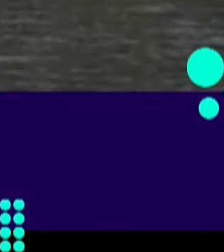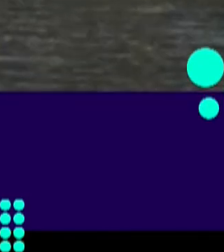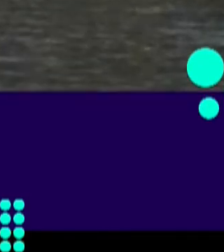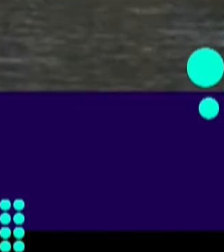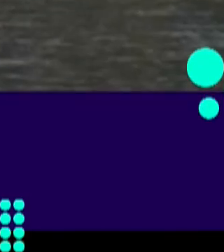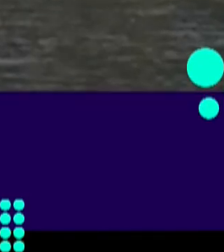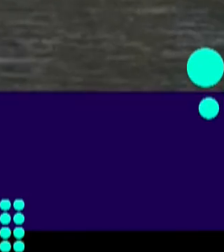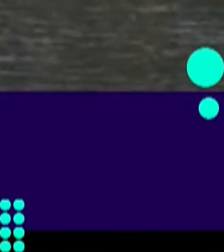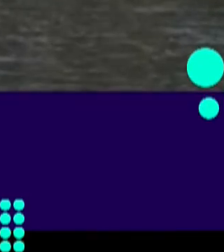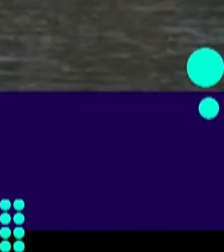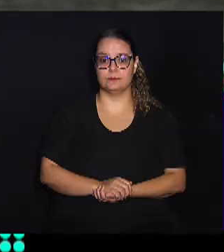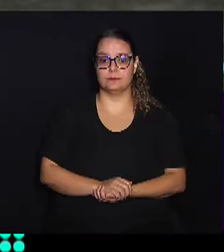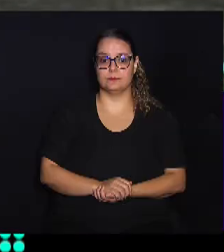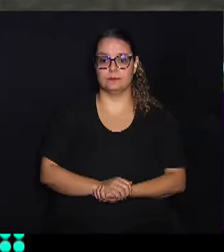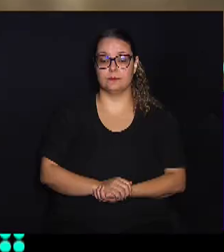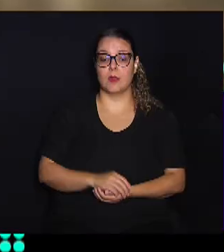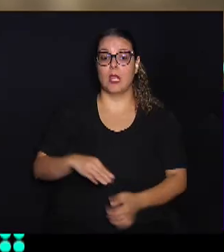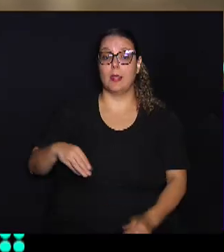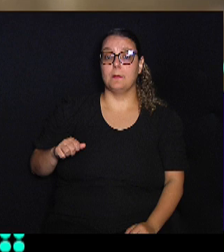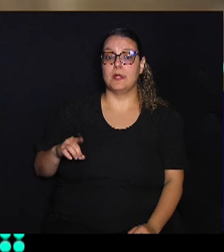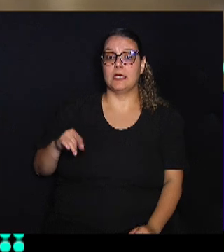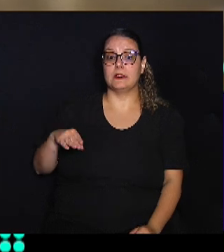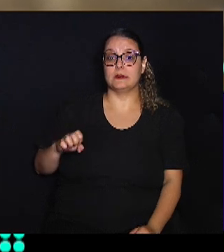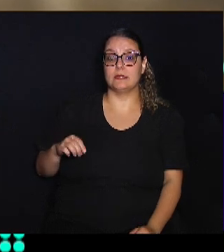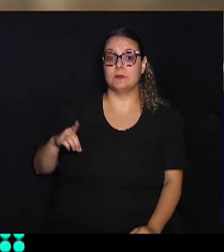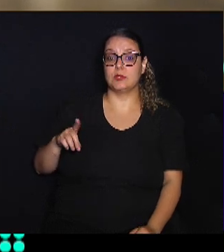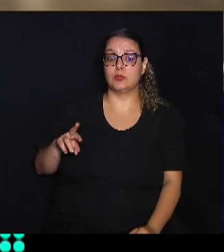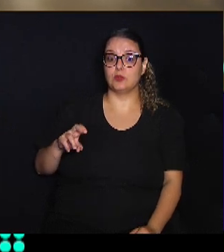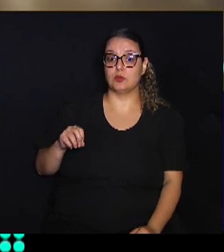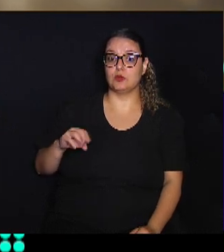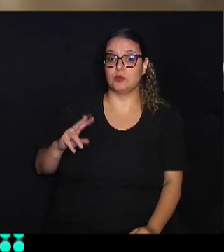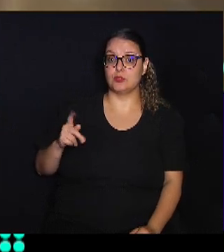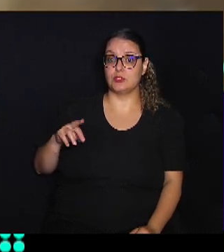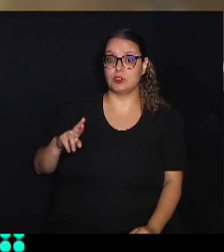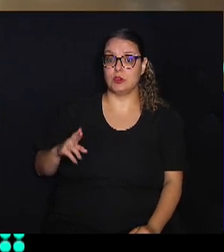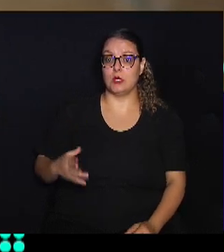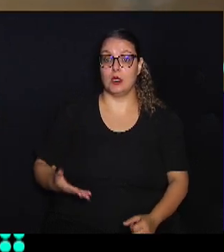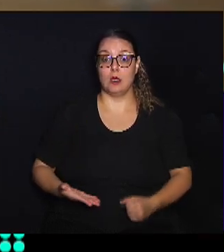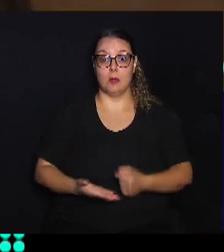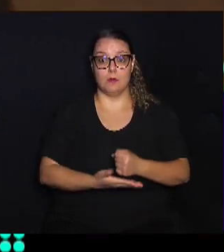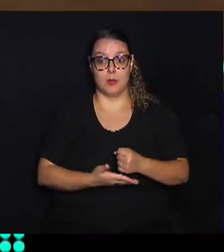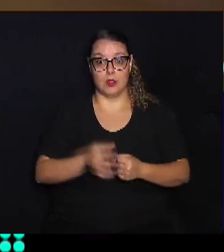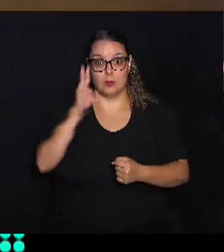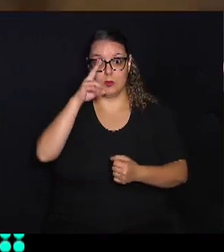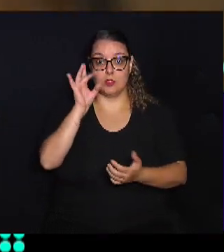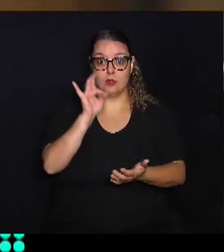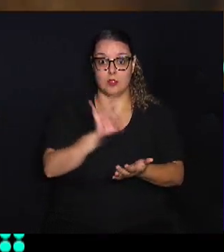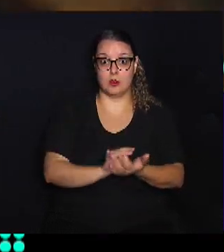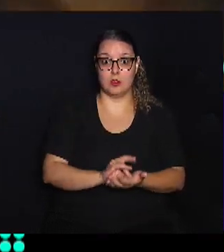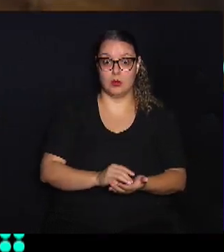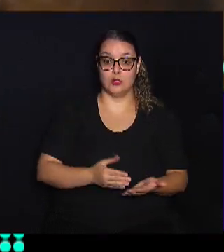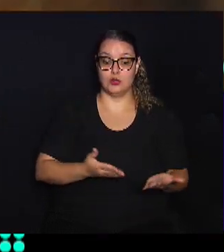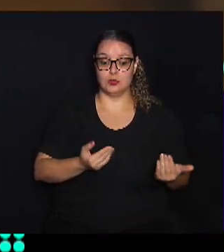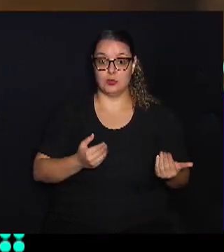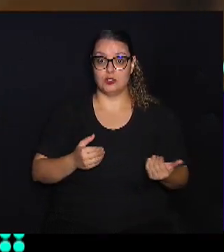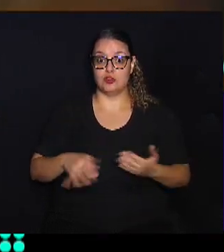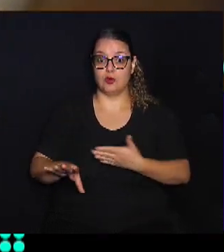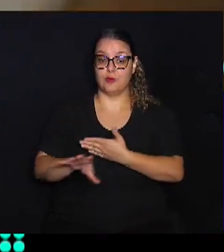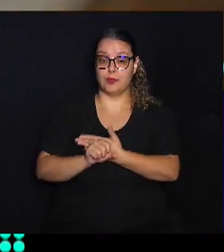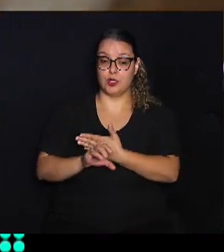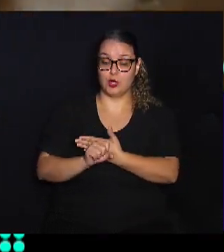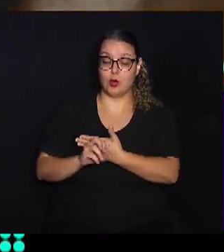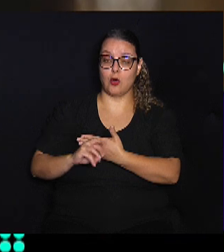Madame Durocher. Baseado em fatos reais, o filme conta com a história de uma jovem órfã que, apesar